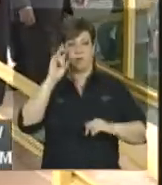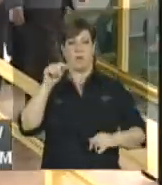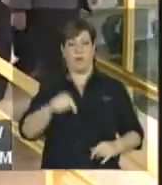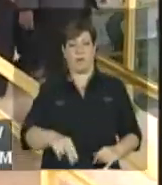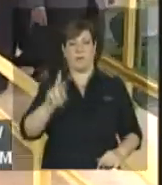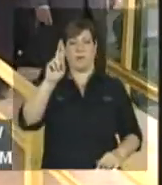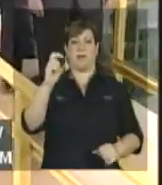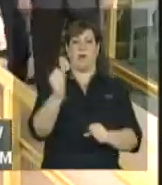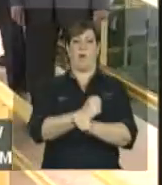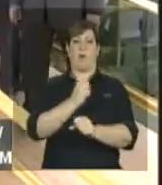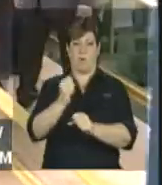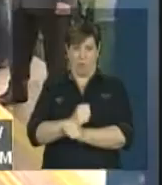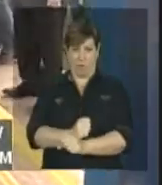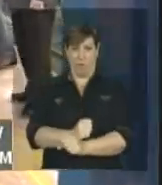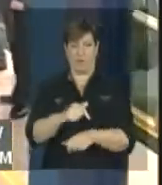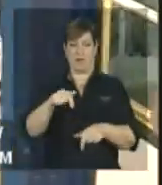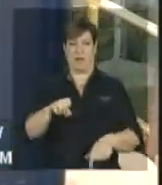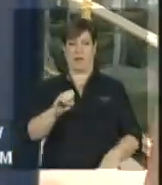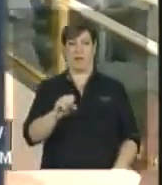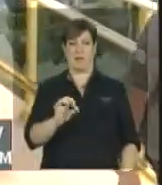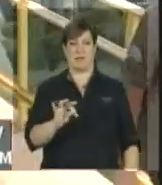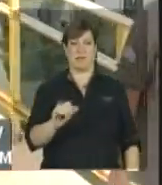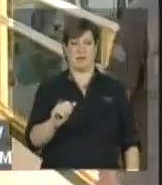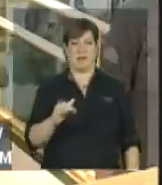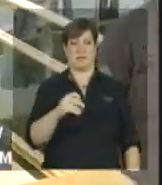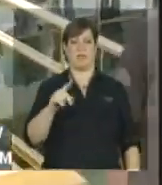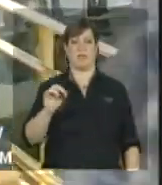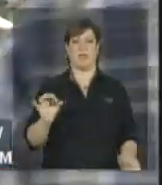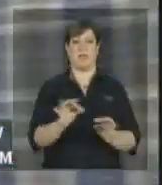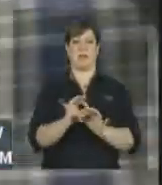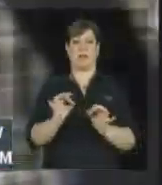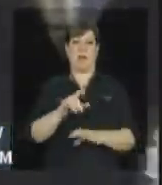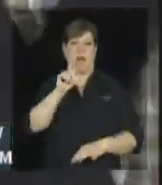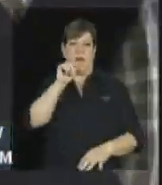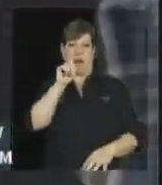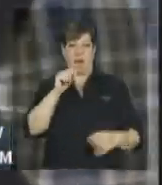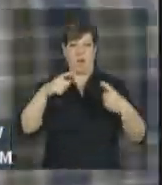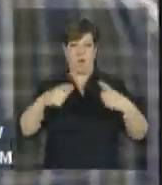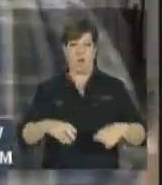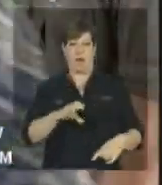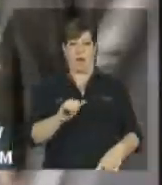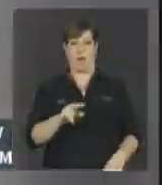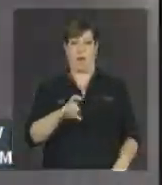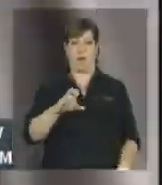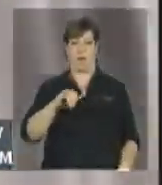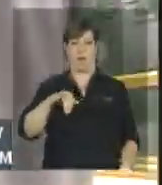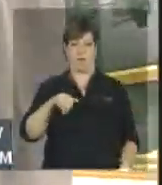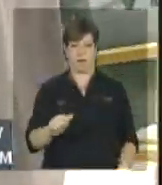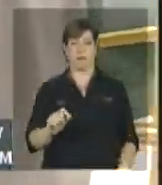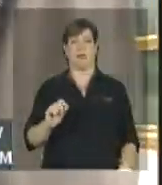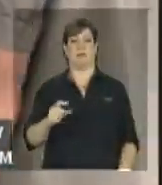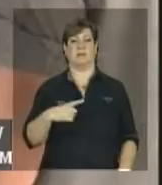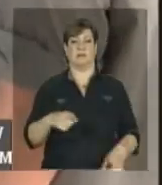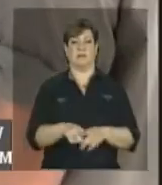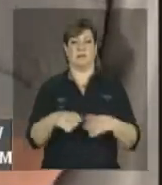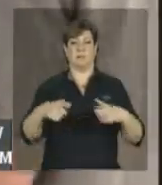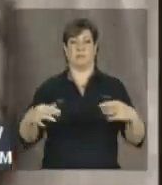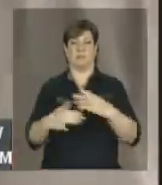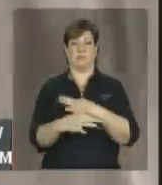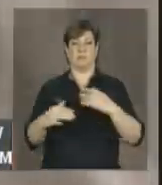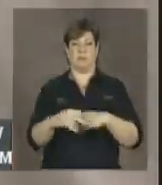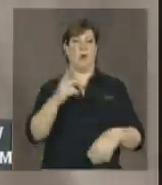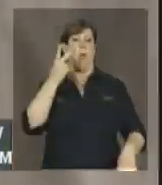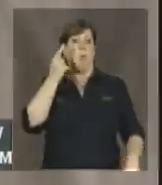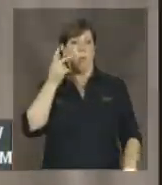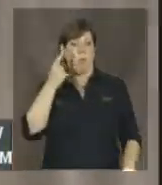obra, aí na estação de tratamento de águas em Calcaia, que fica na região metropolitana